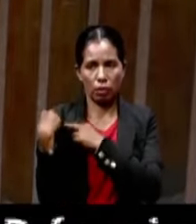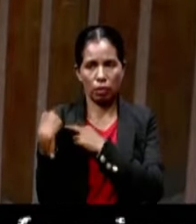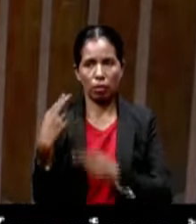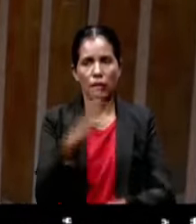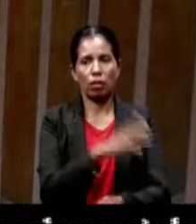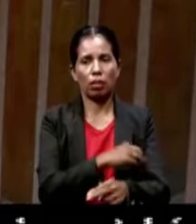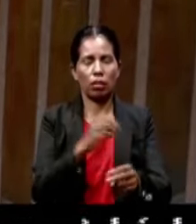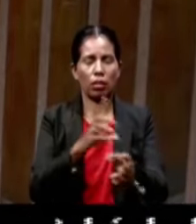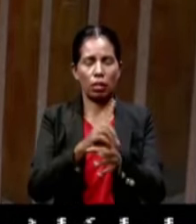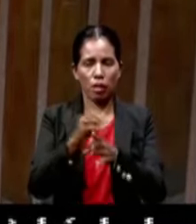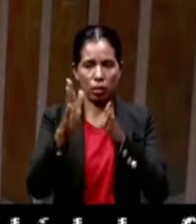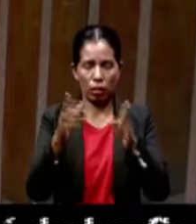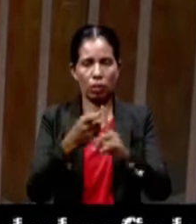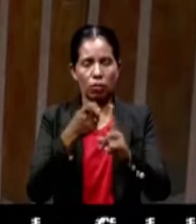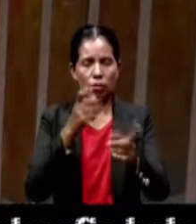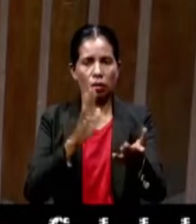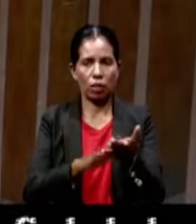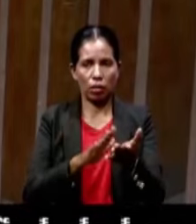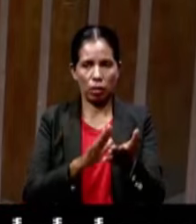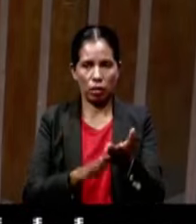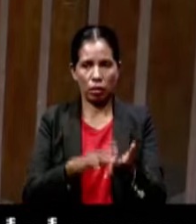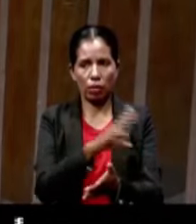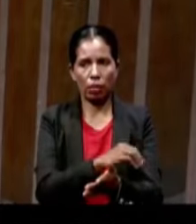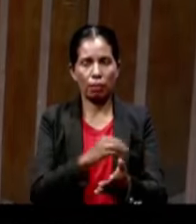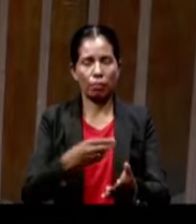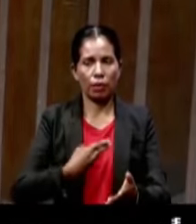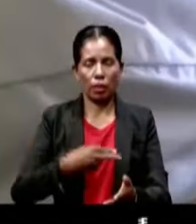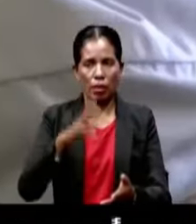no diretor o ensino básico central Hera.